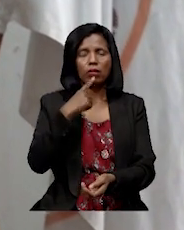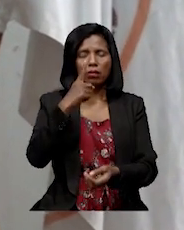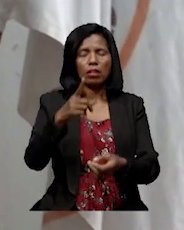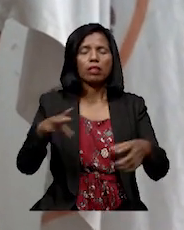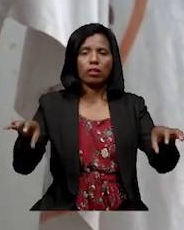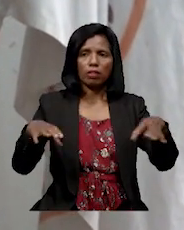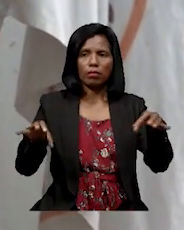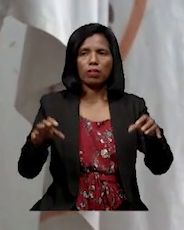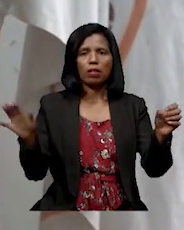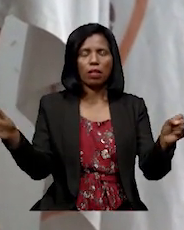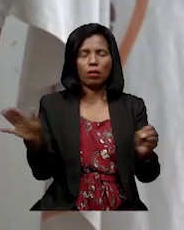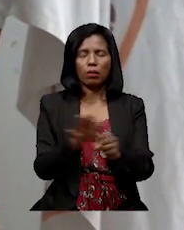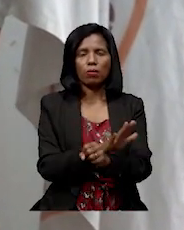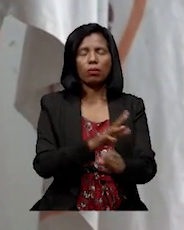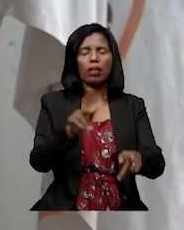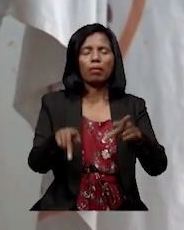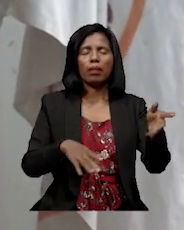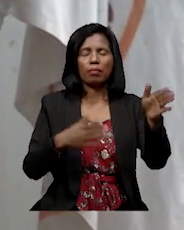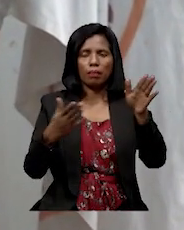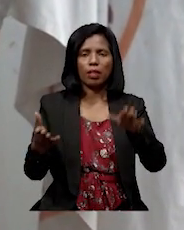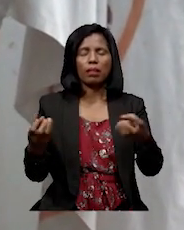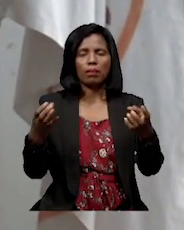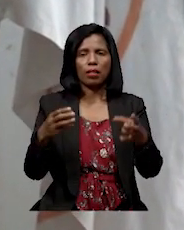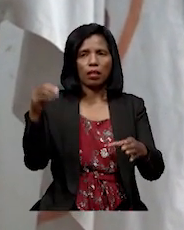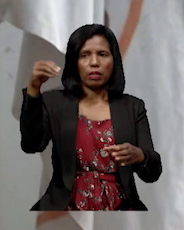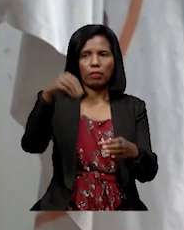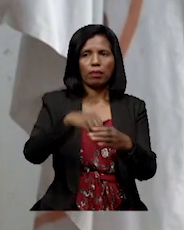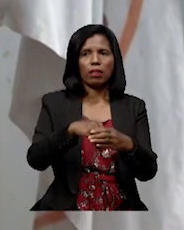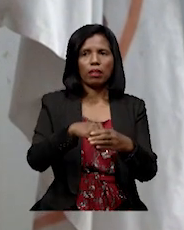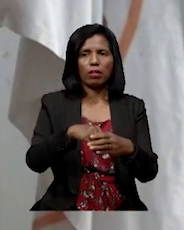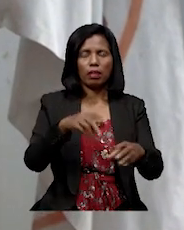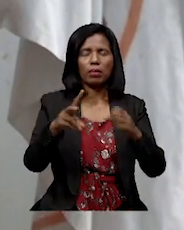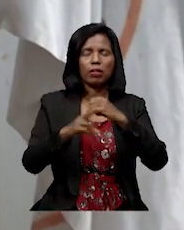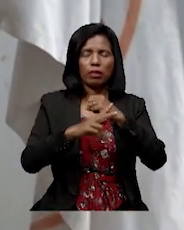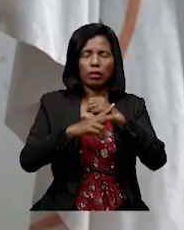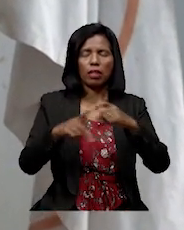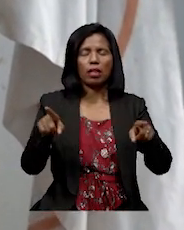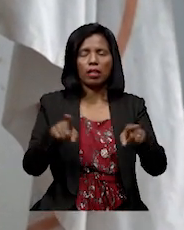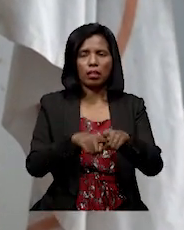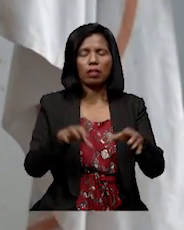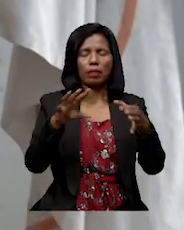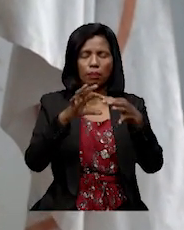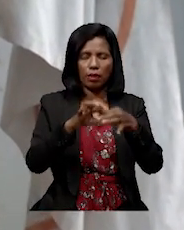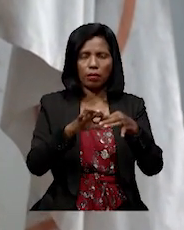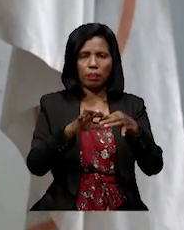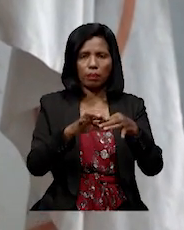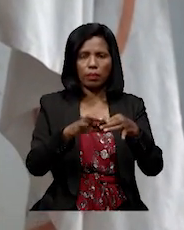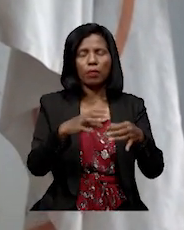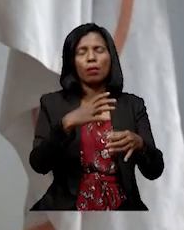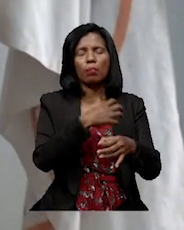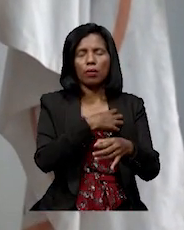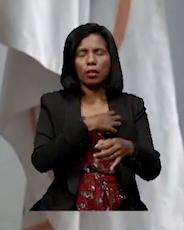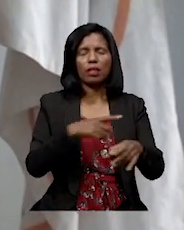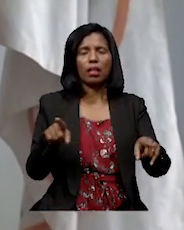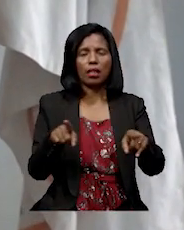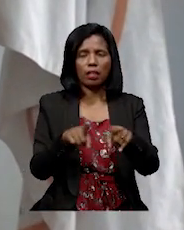mandato, na qual o caso matemiano, nebe envolve, ema civil no dar vítima, no membro PNTL no dar suspeito,